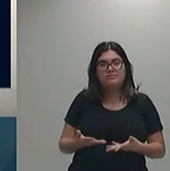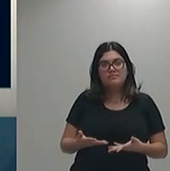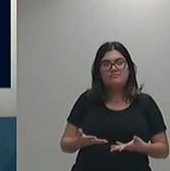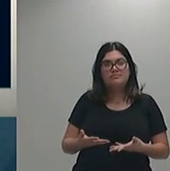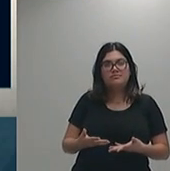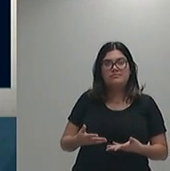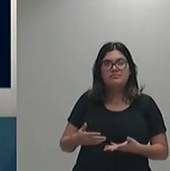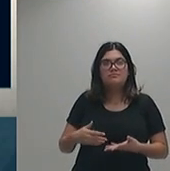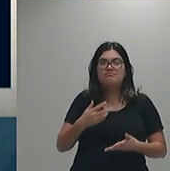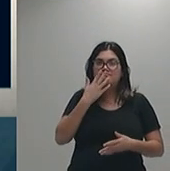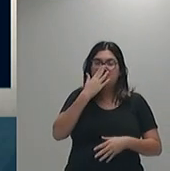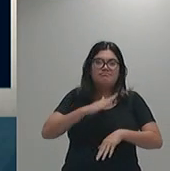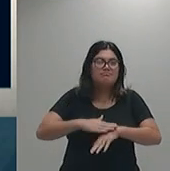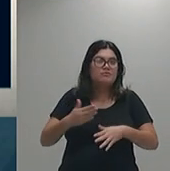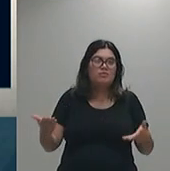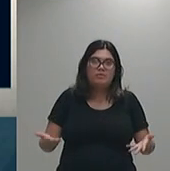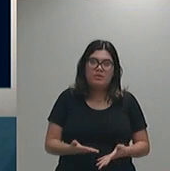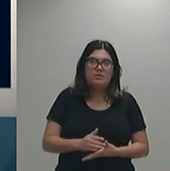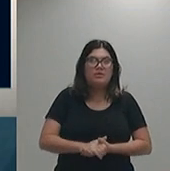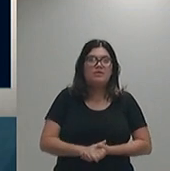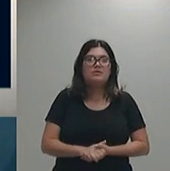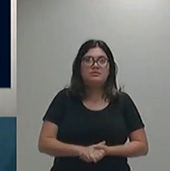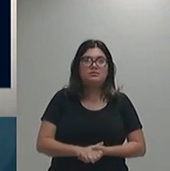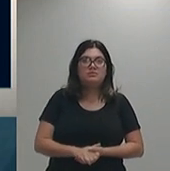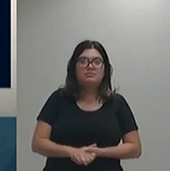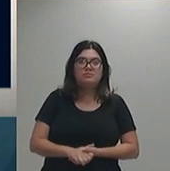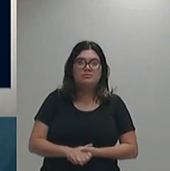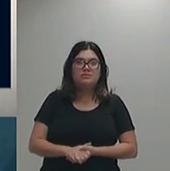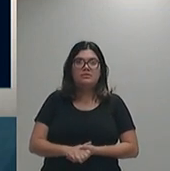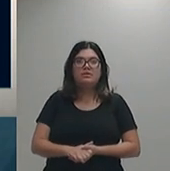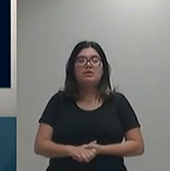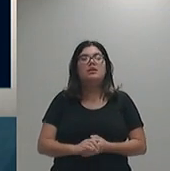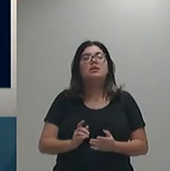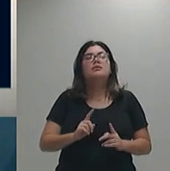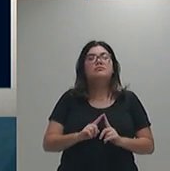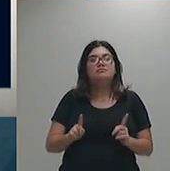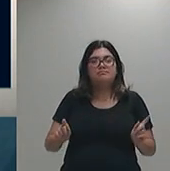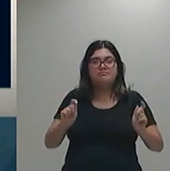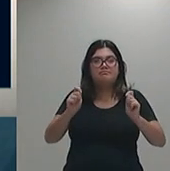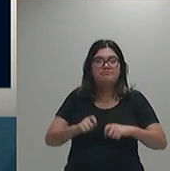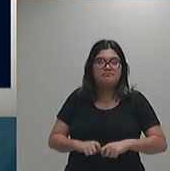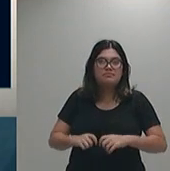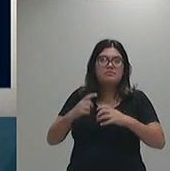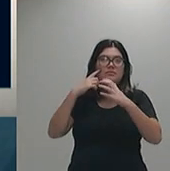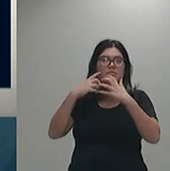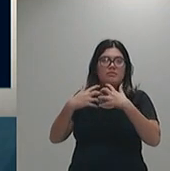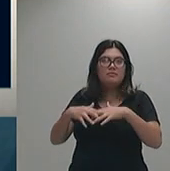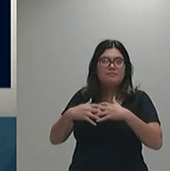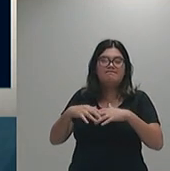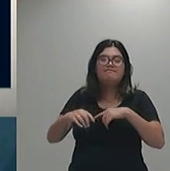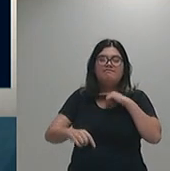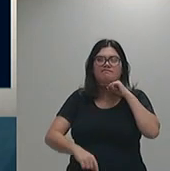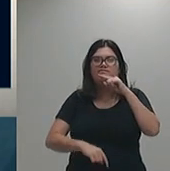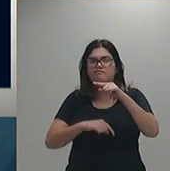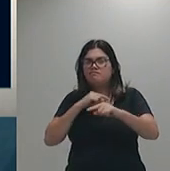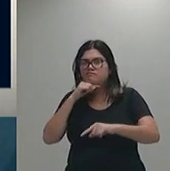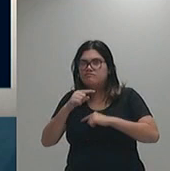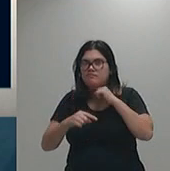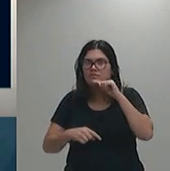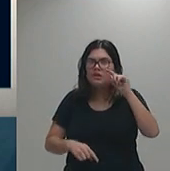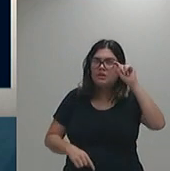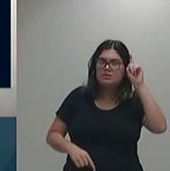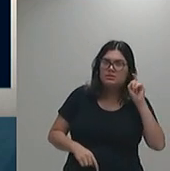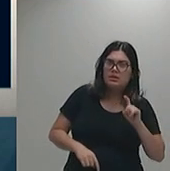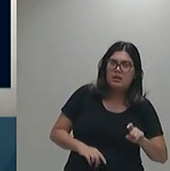momentânea Mas cabe muita reflexão e indagação será que está